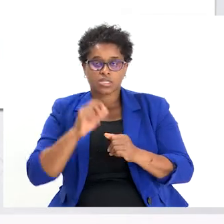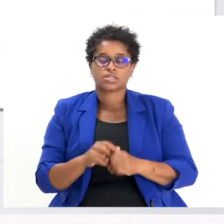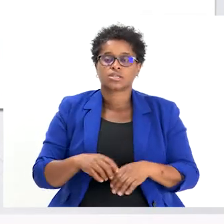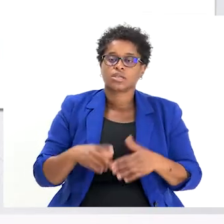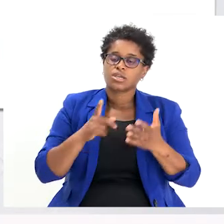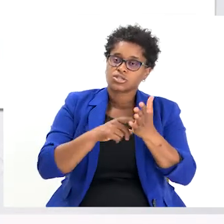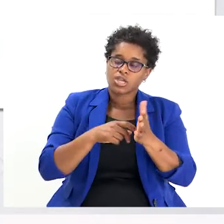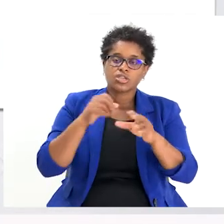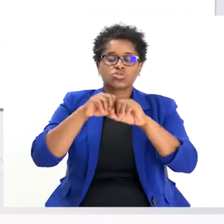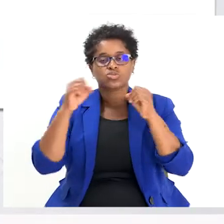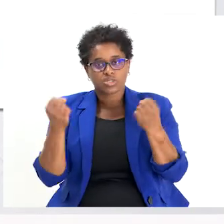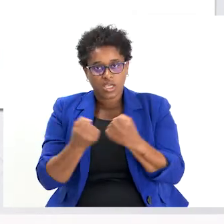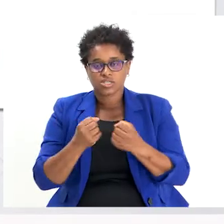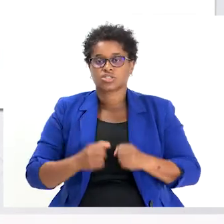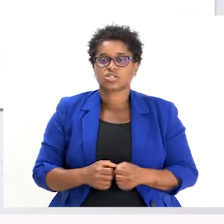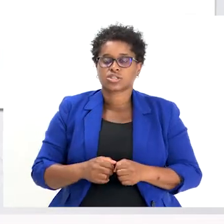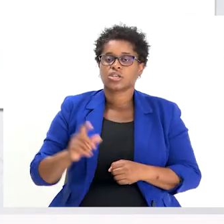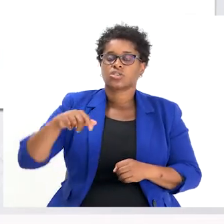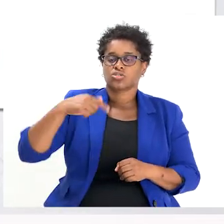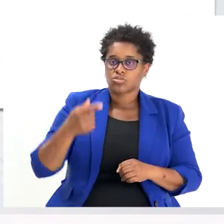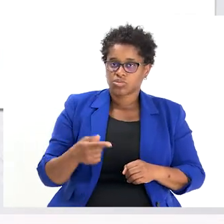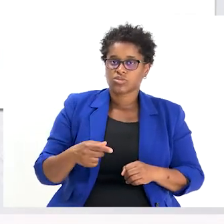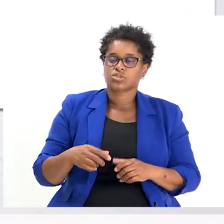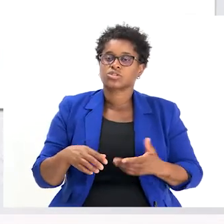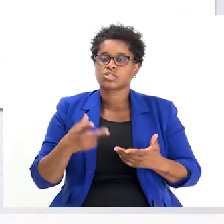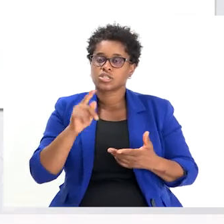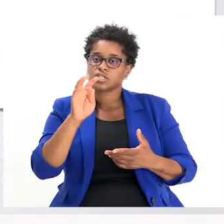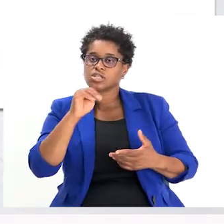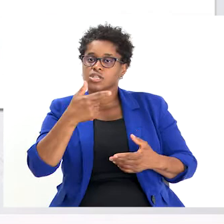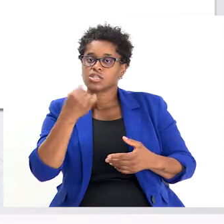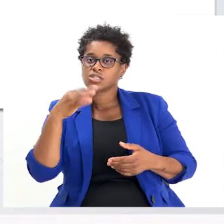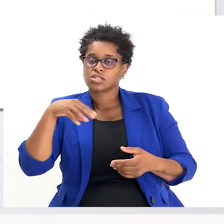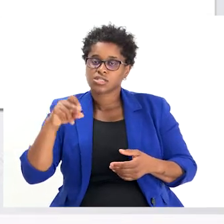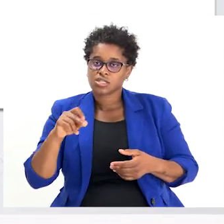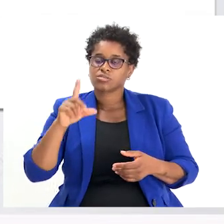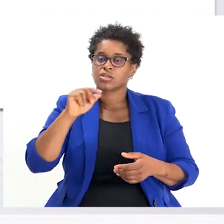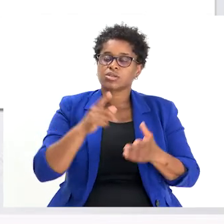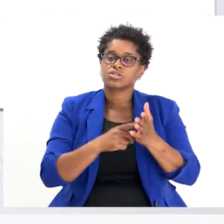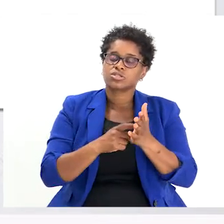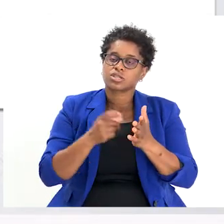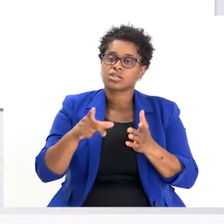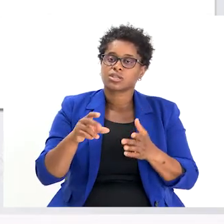necessidades sociais, a necessidade de estima e necessidades de